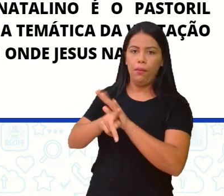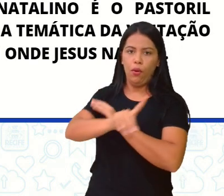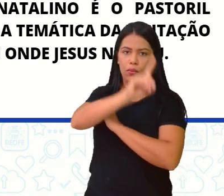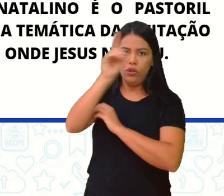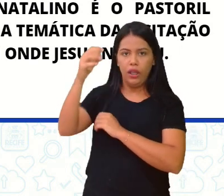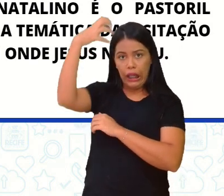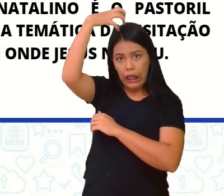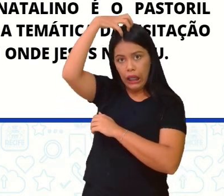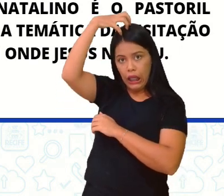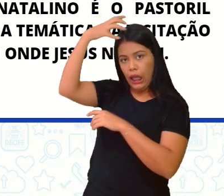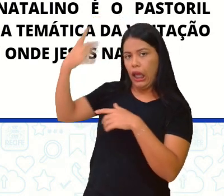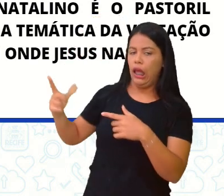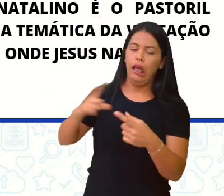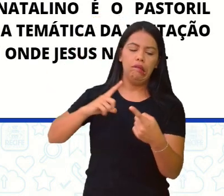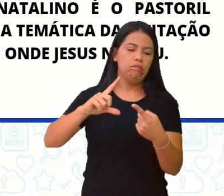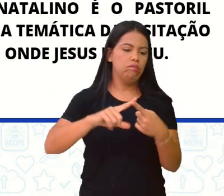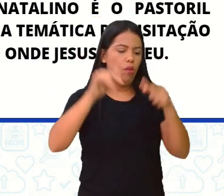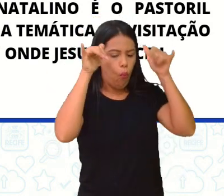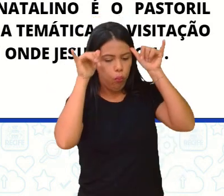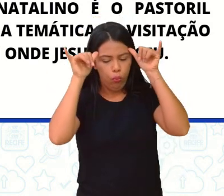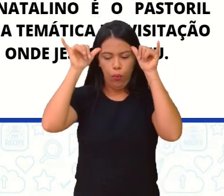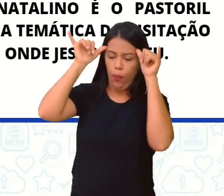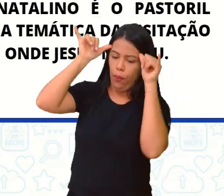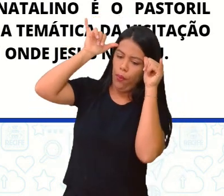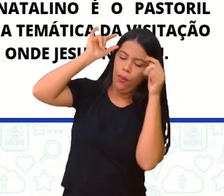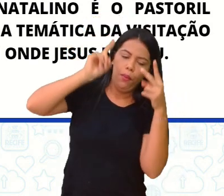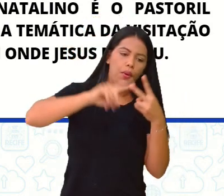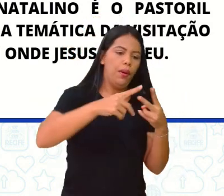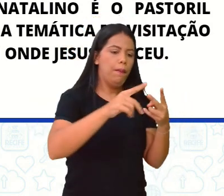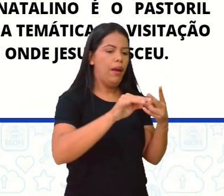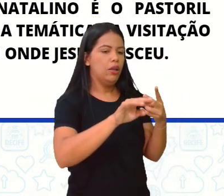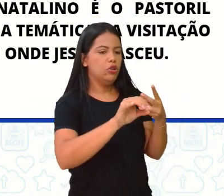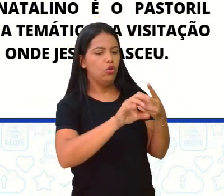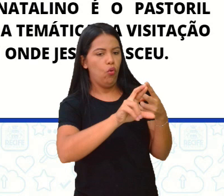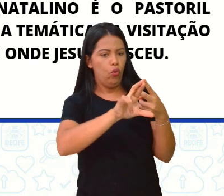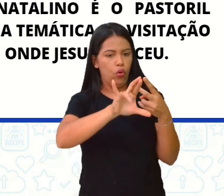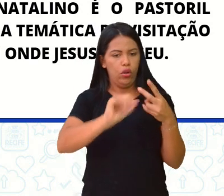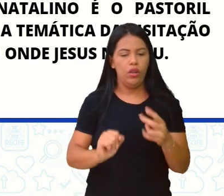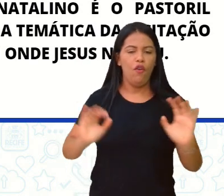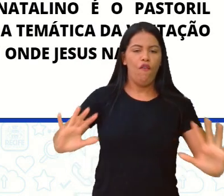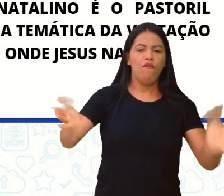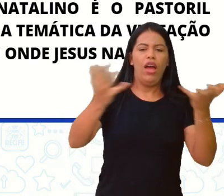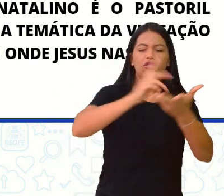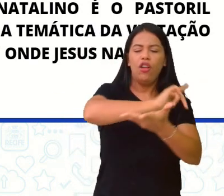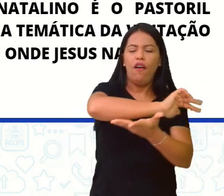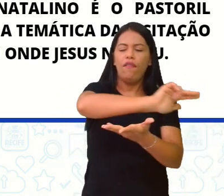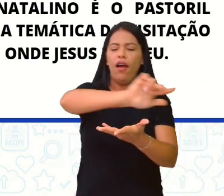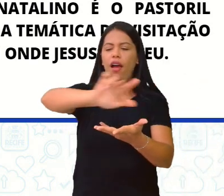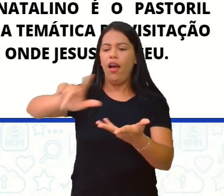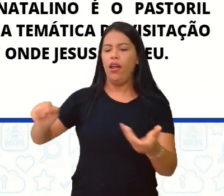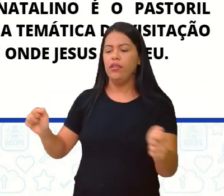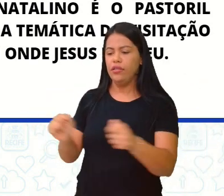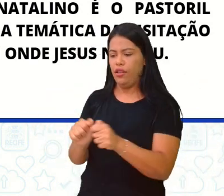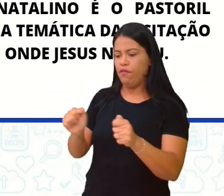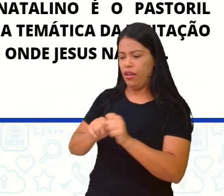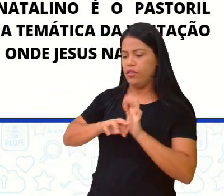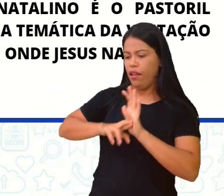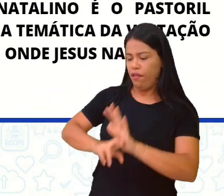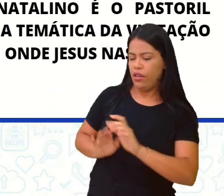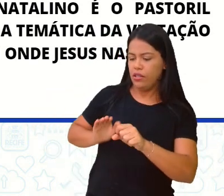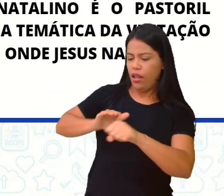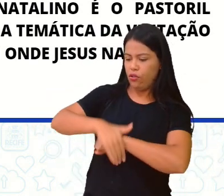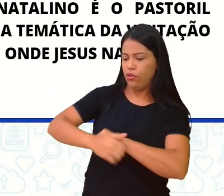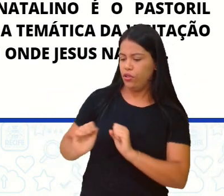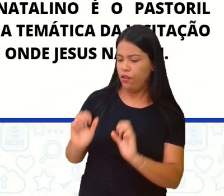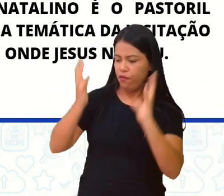como Pastoril, Bumba Meu Boi, Cavalhada, Achegança, que fazem referência à noite de festa e ao grande